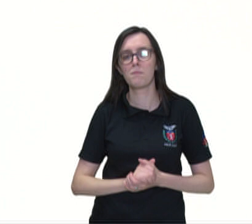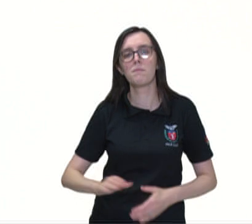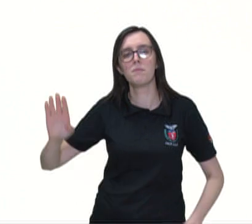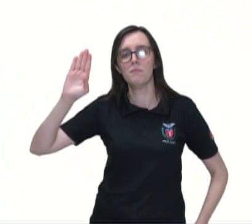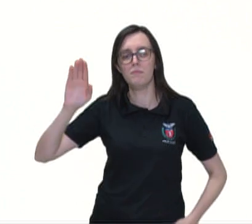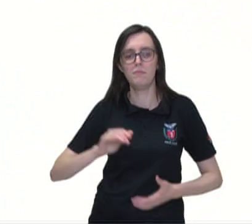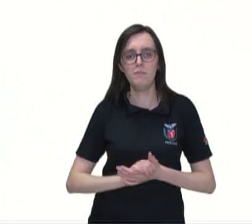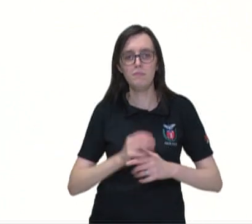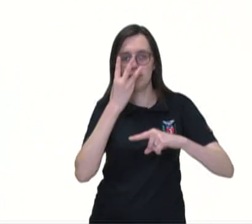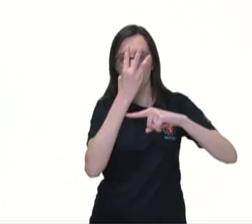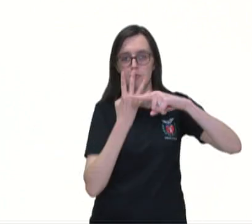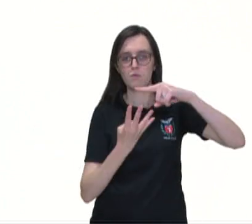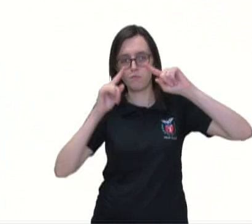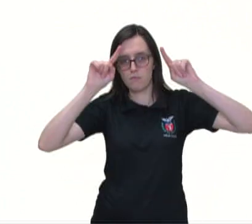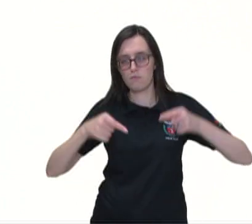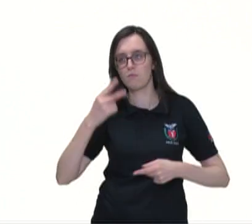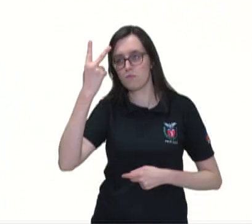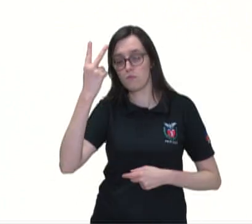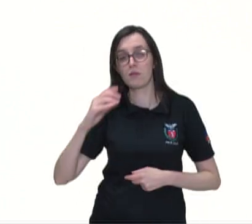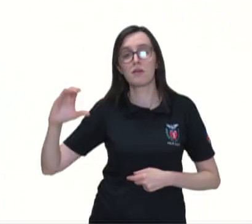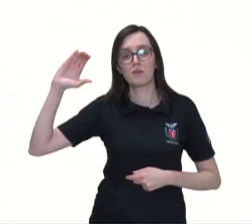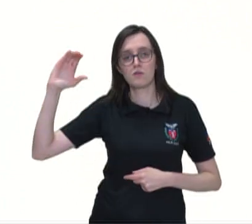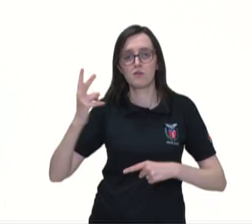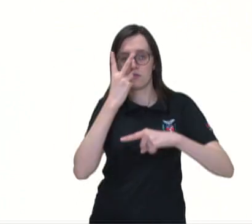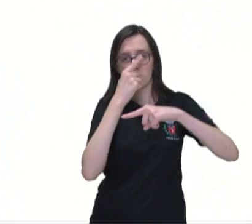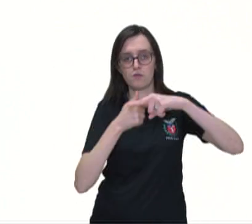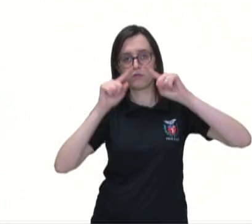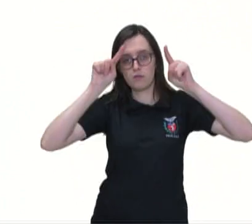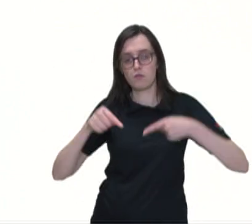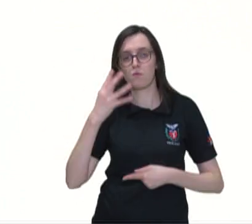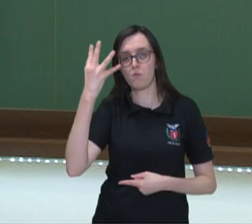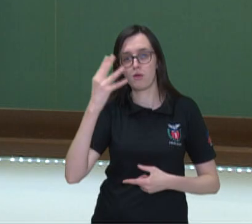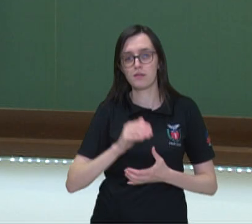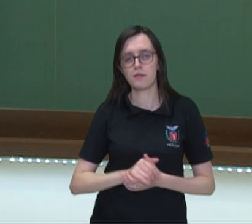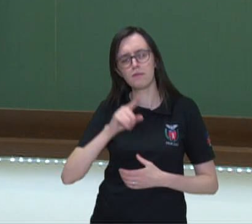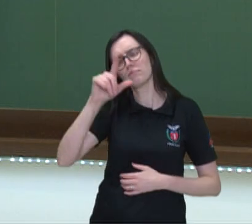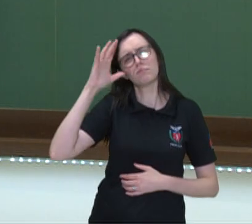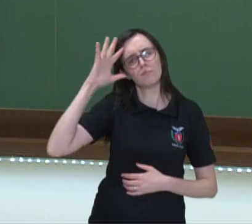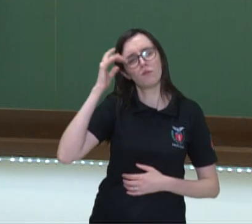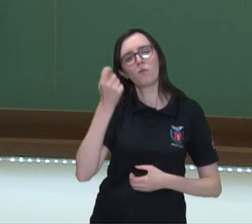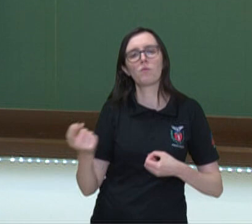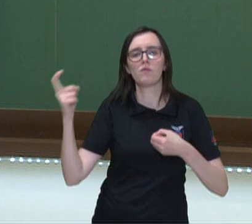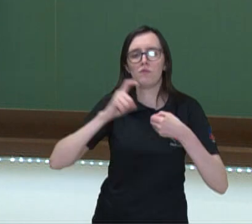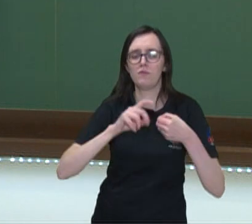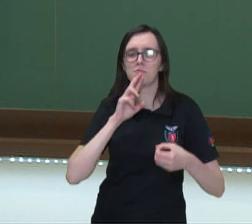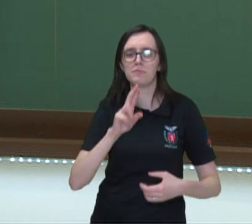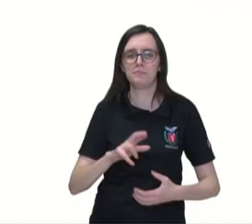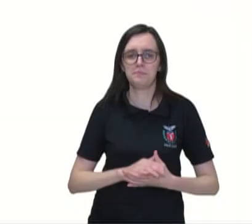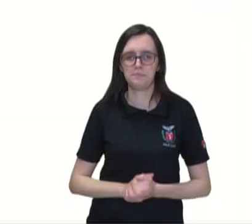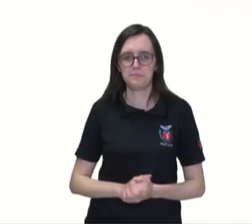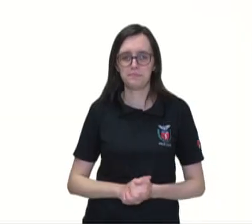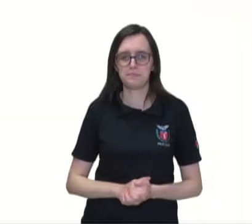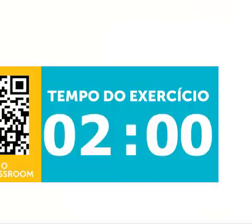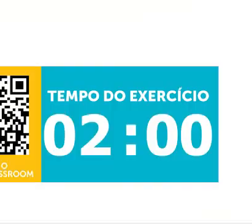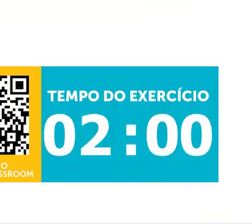3 quartos elevado ao quadrado. E letra C, 2 sétimos elevado a quarto. Pense um pouquinho e a gente já volta com a resposta.